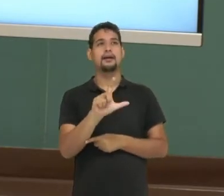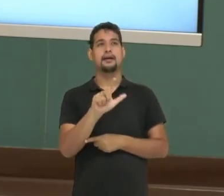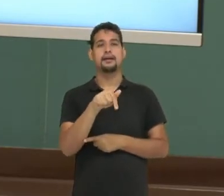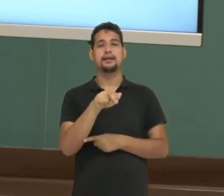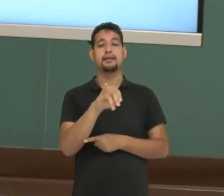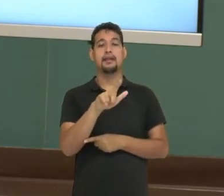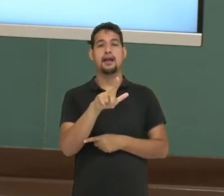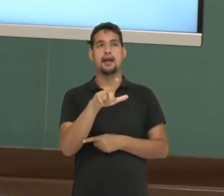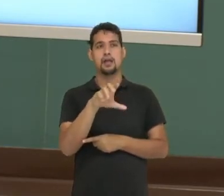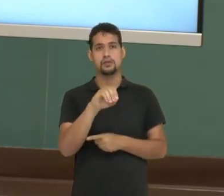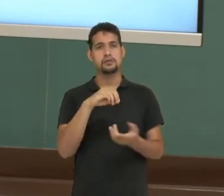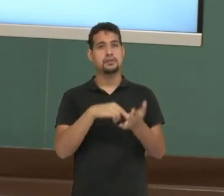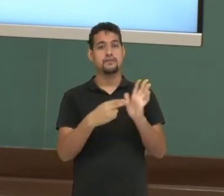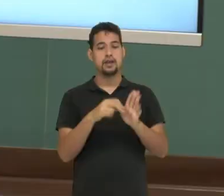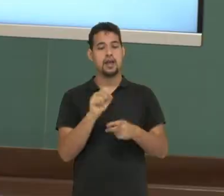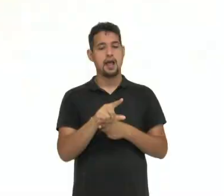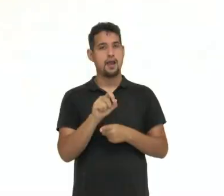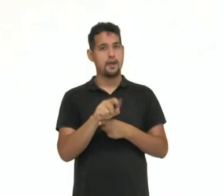certo?